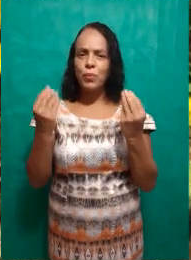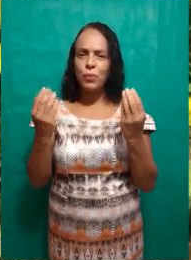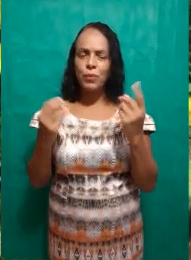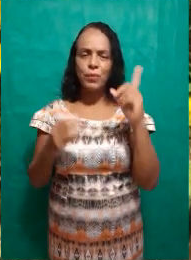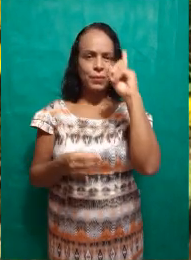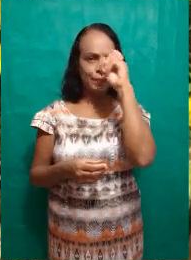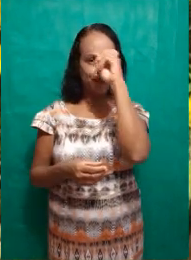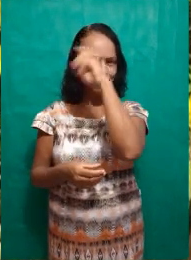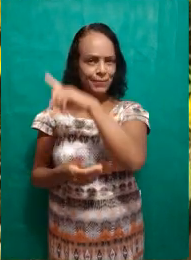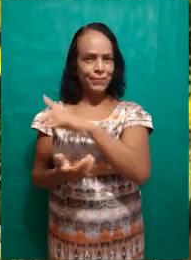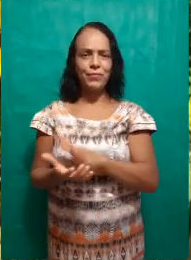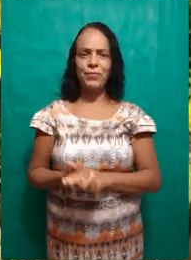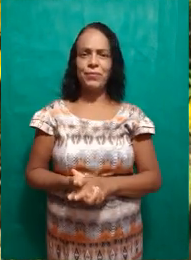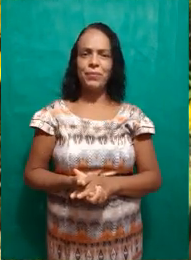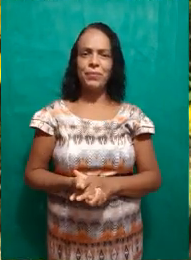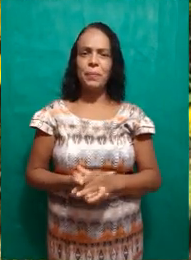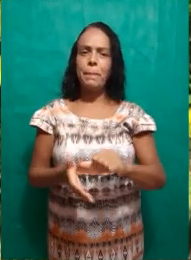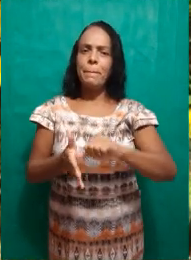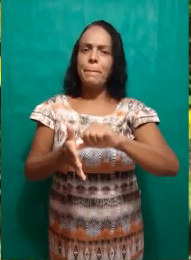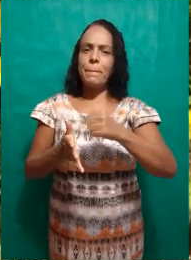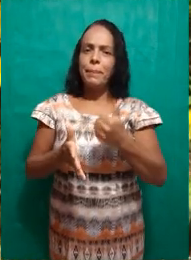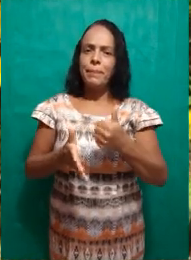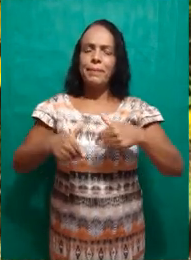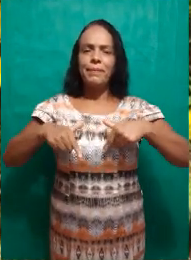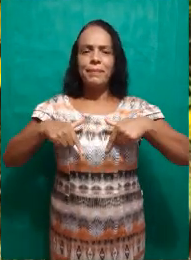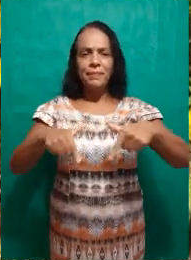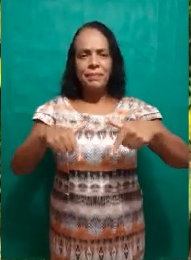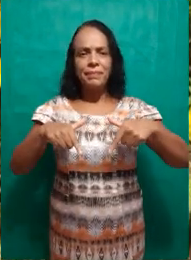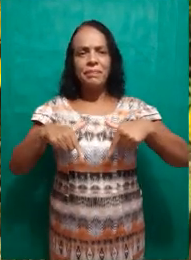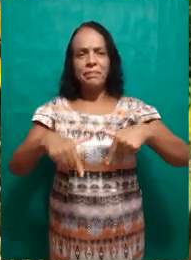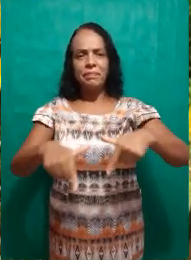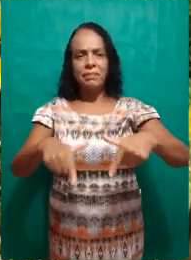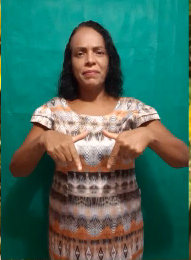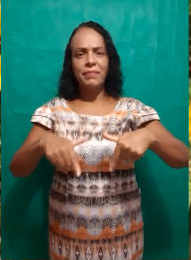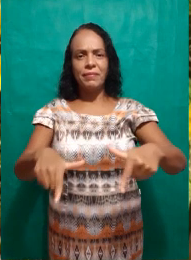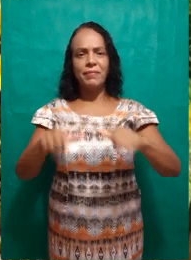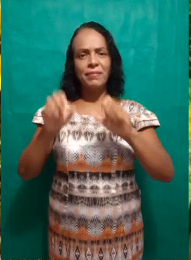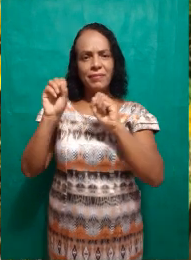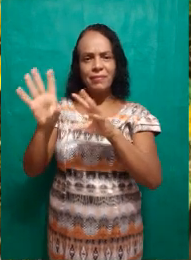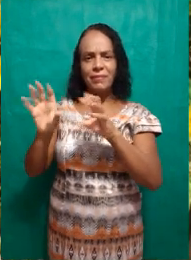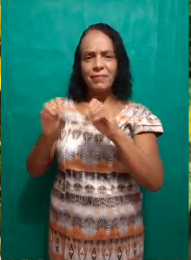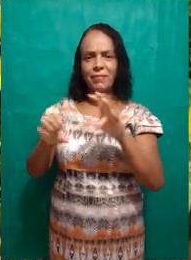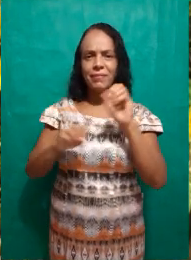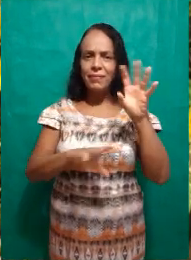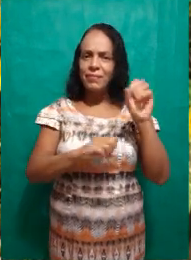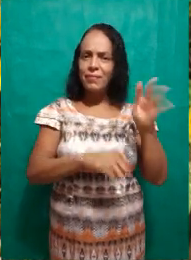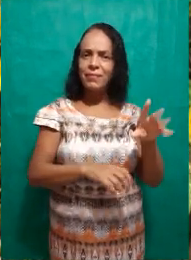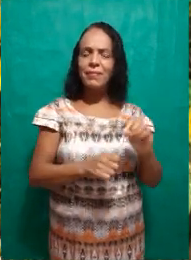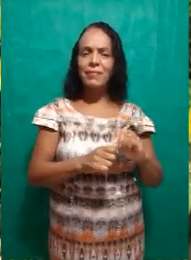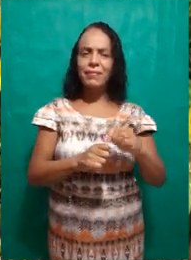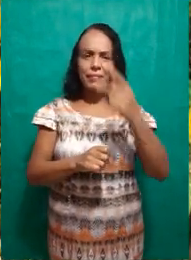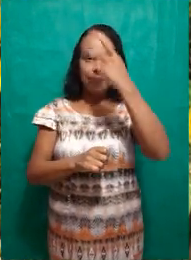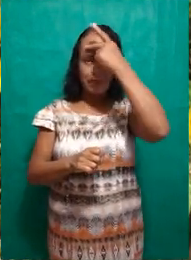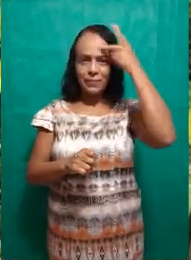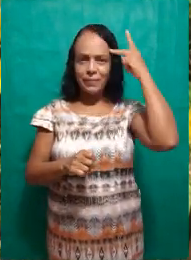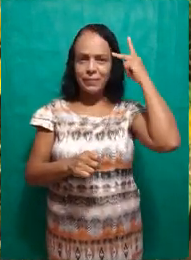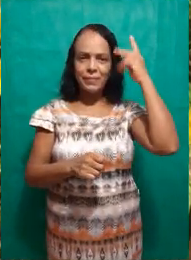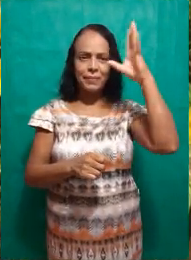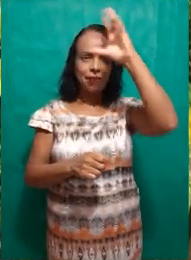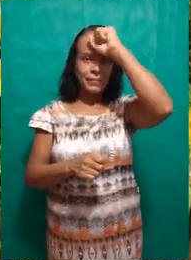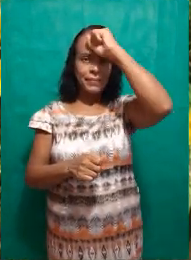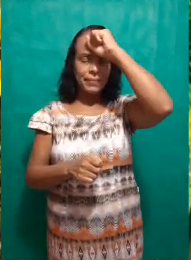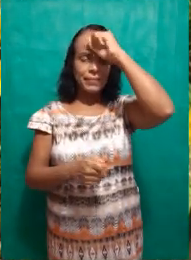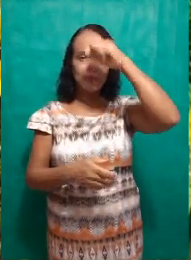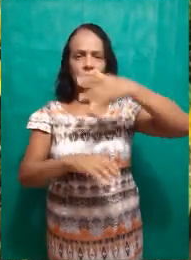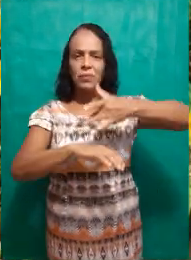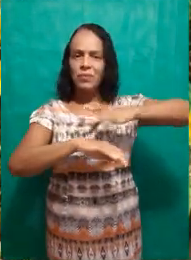fácil. Primeiro, batalhando para poder ensinar o pessoal a aprender a dar os